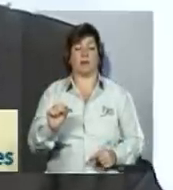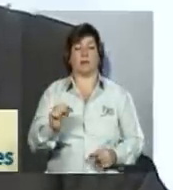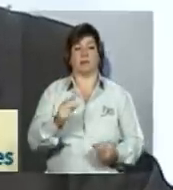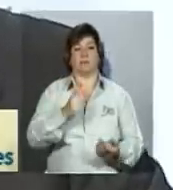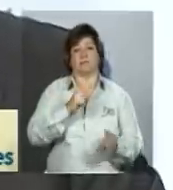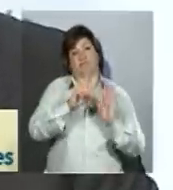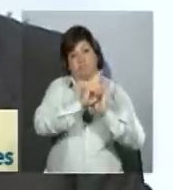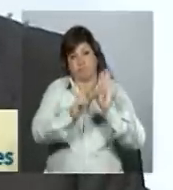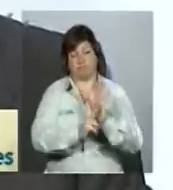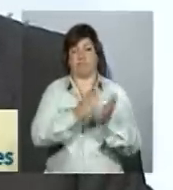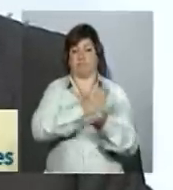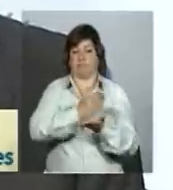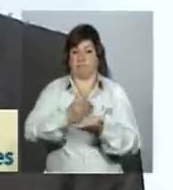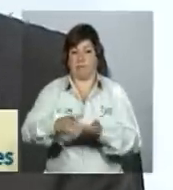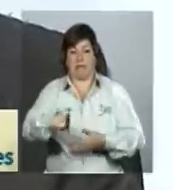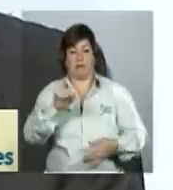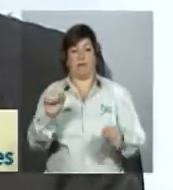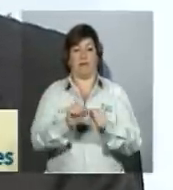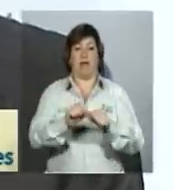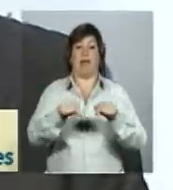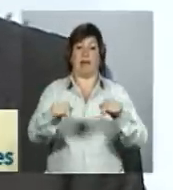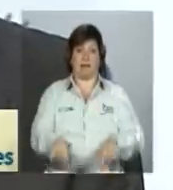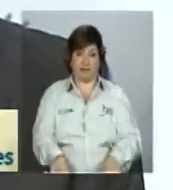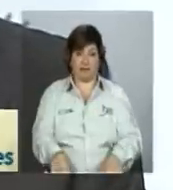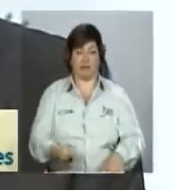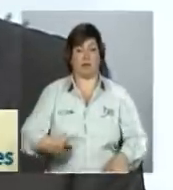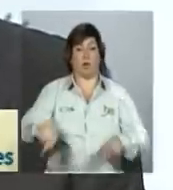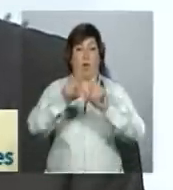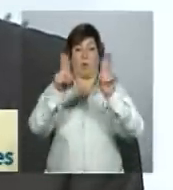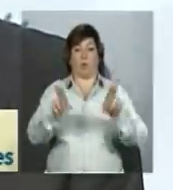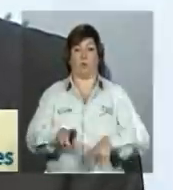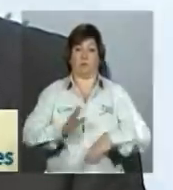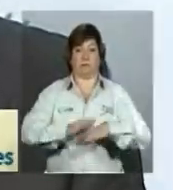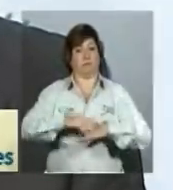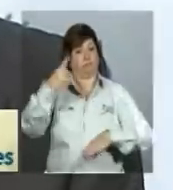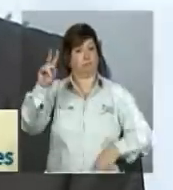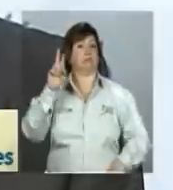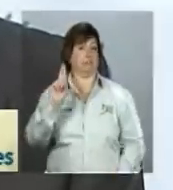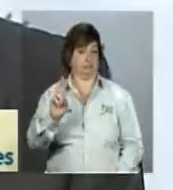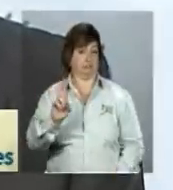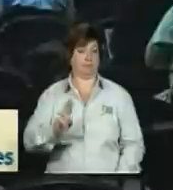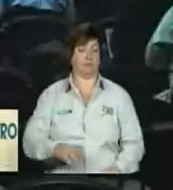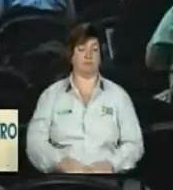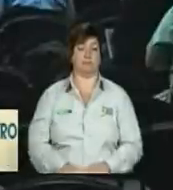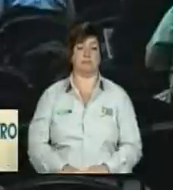procedimentos e decisões que são tomadas aqui pelas Nações Unidas. Então,